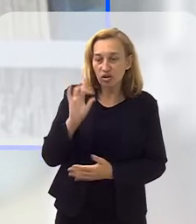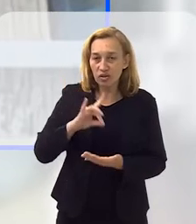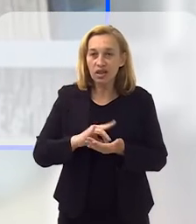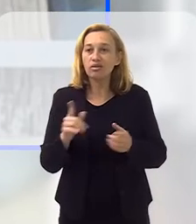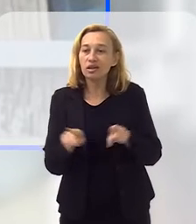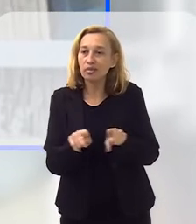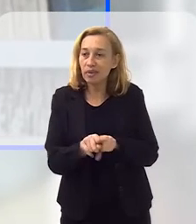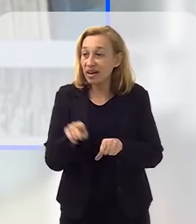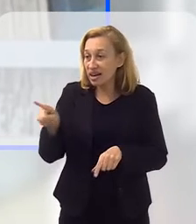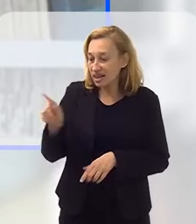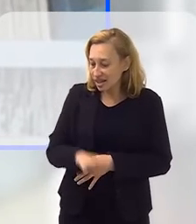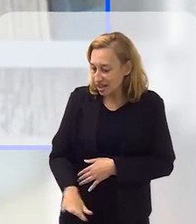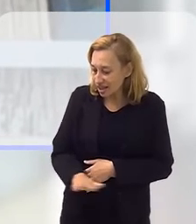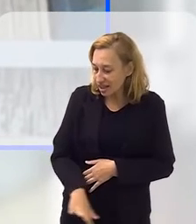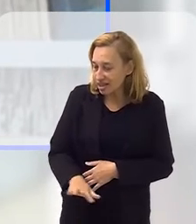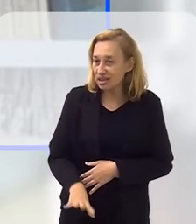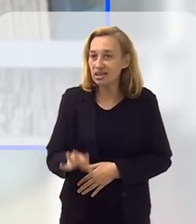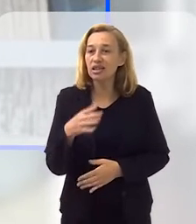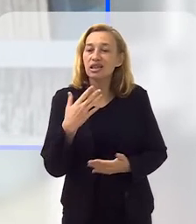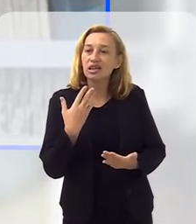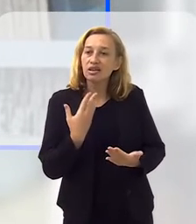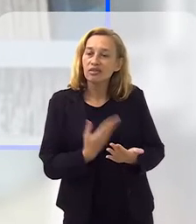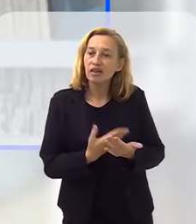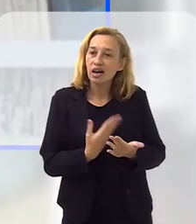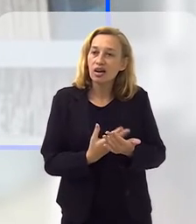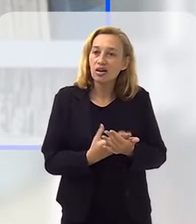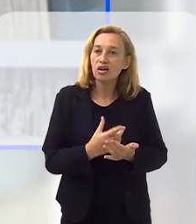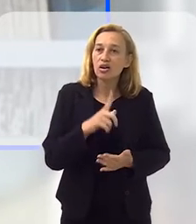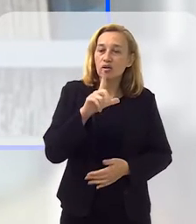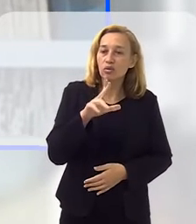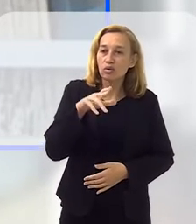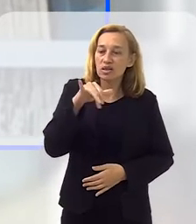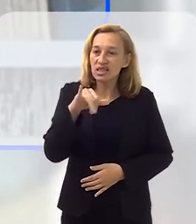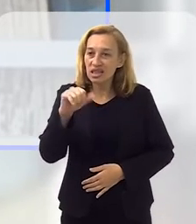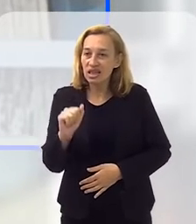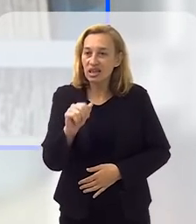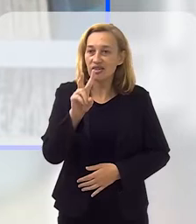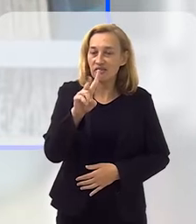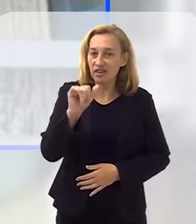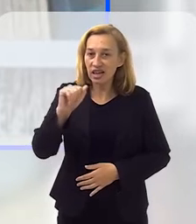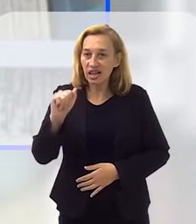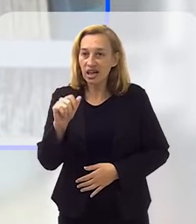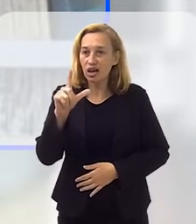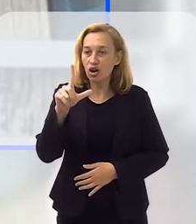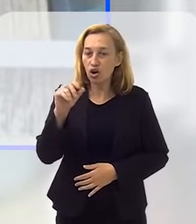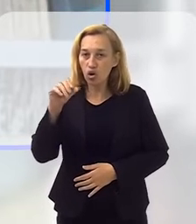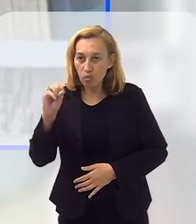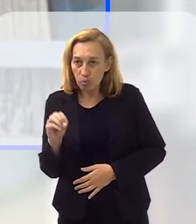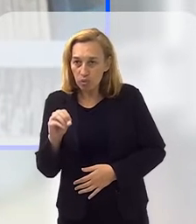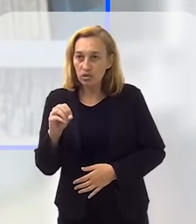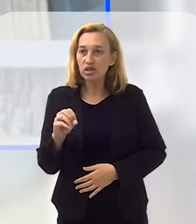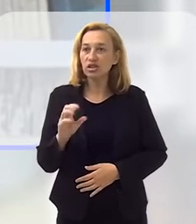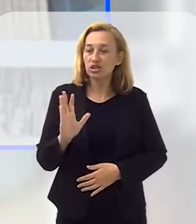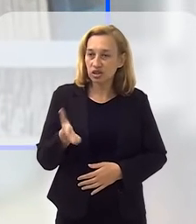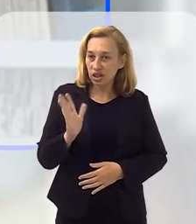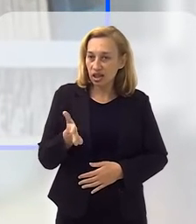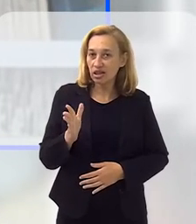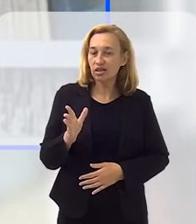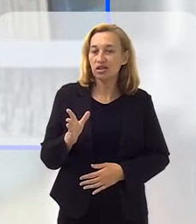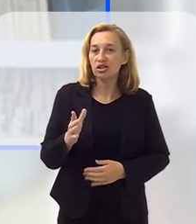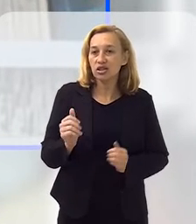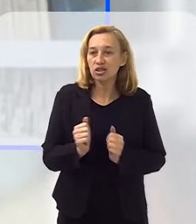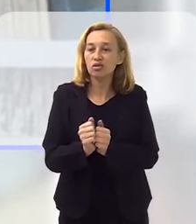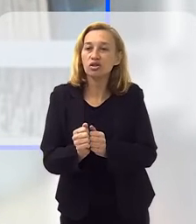história. E ali também, ela muito pequena, teve aulas com a Lucília Villa-Lobos, que foi companheira do maestro Heitor Villa-Lobos. Ela chegou a